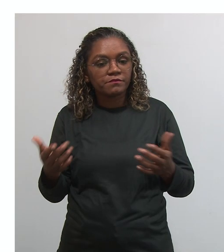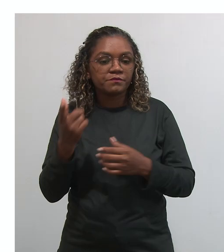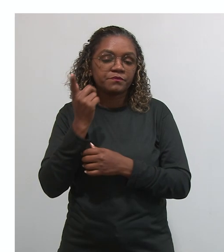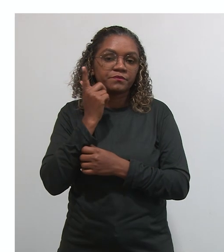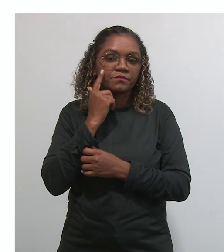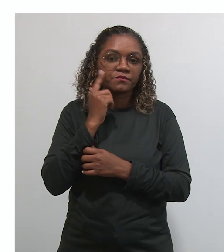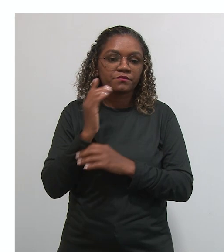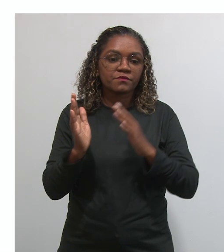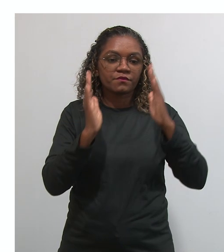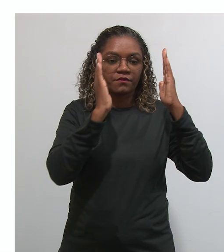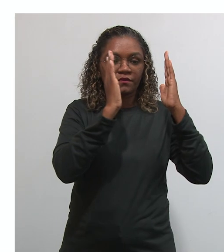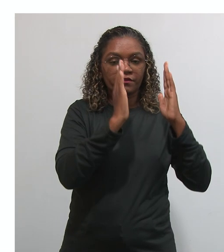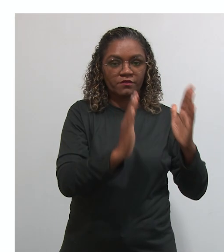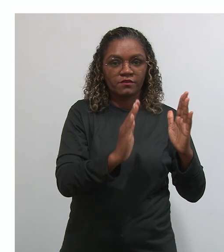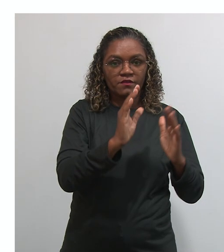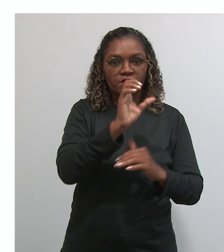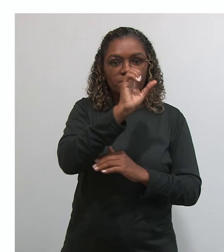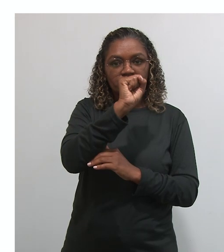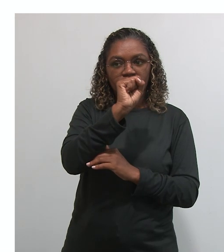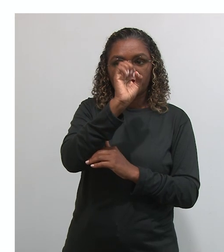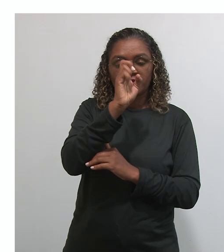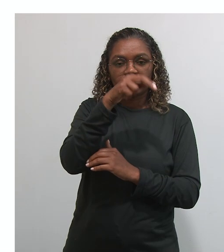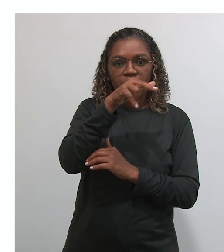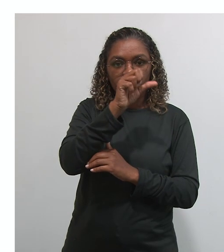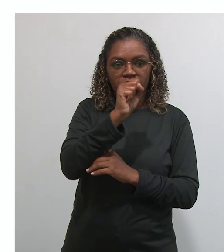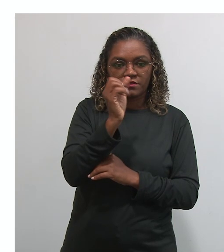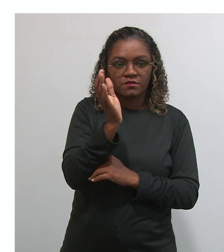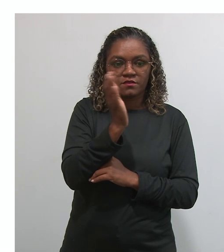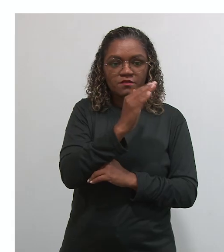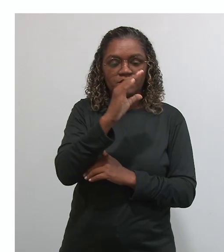Então, o senso crítico, ele passa a ser